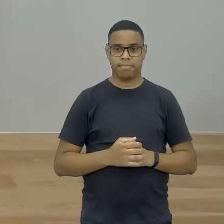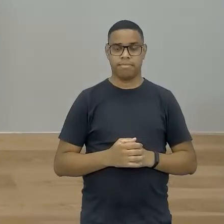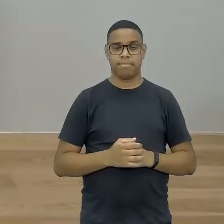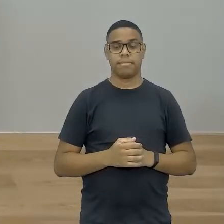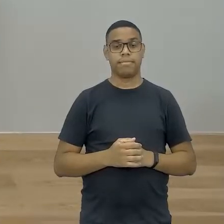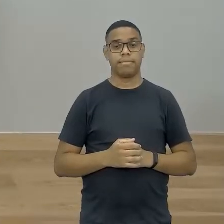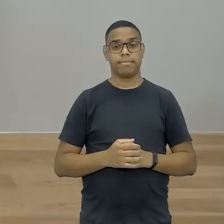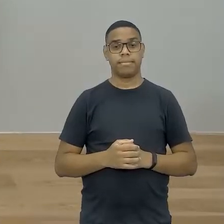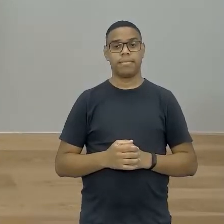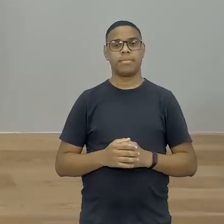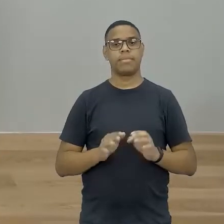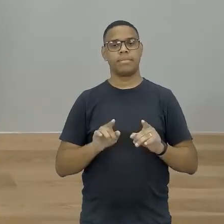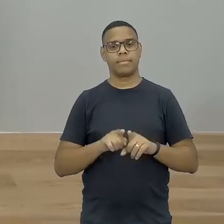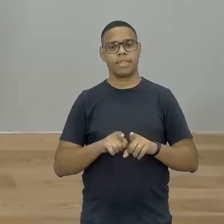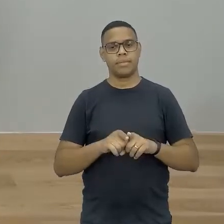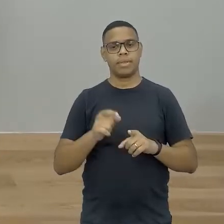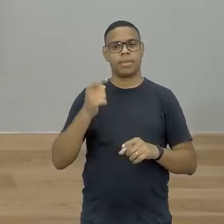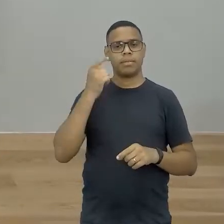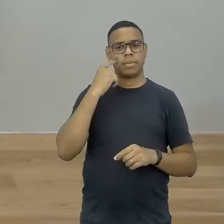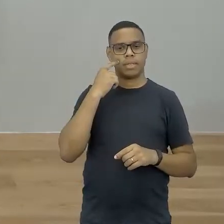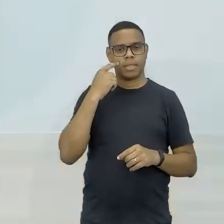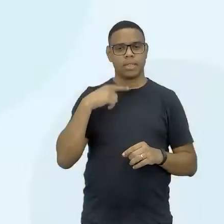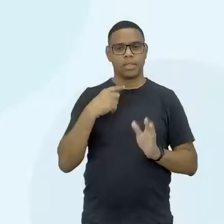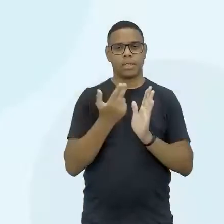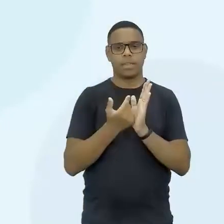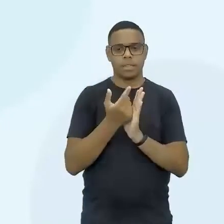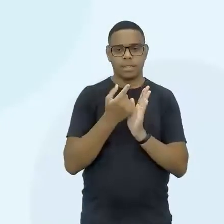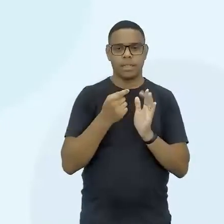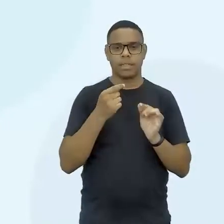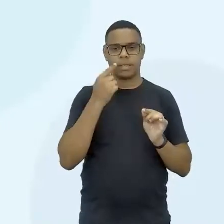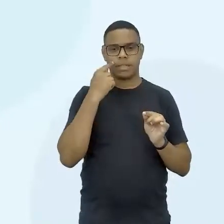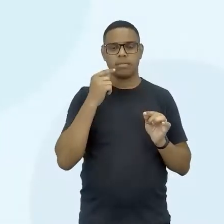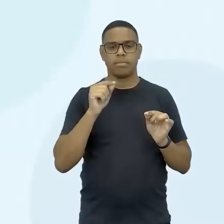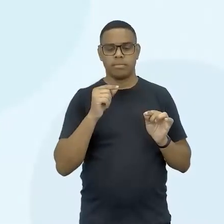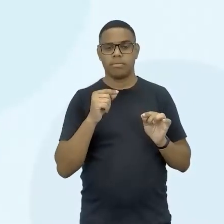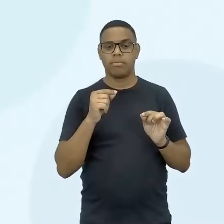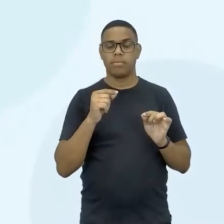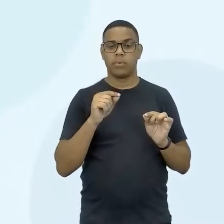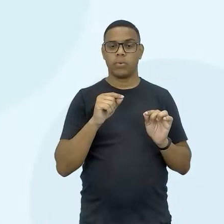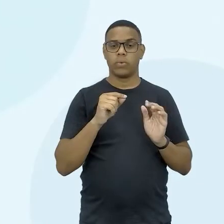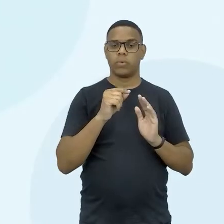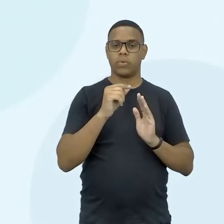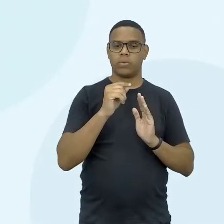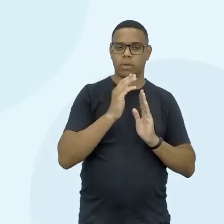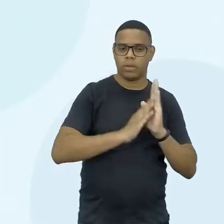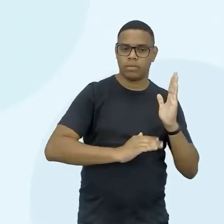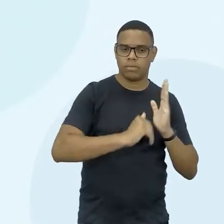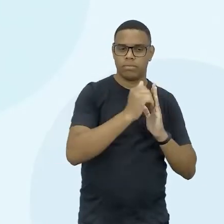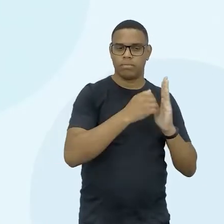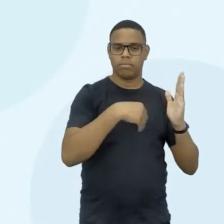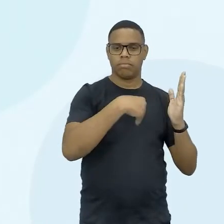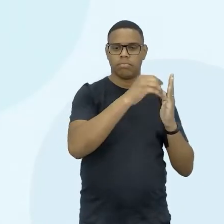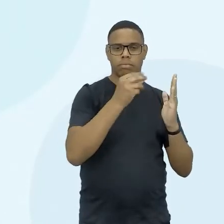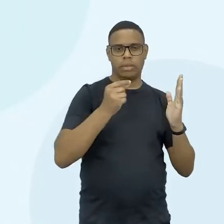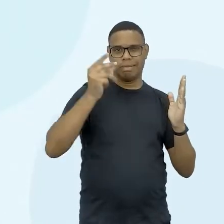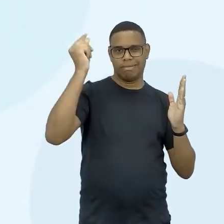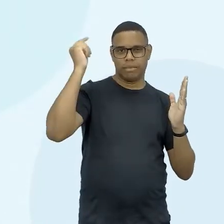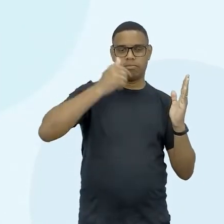interessante pensar no tipo de traço utilizado, né? Aqui nós temos, né, o clássico, Da Vinci, tradicional. né? Então, você